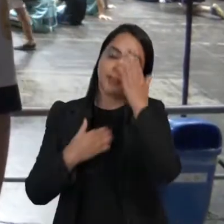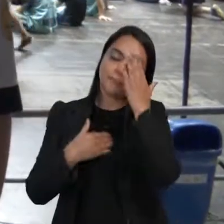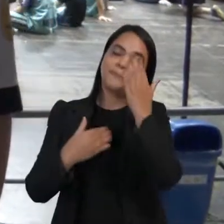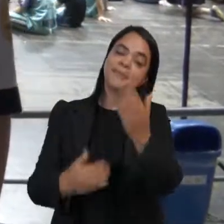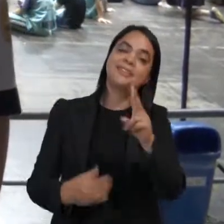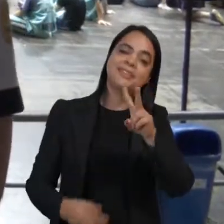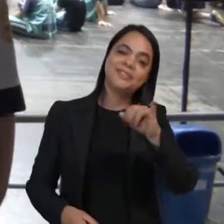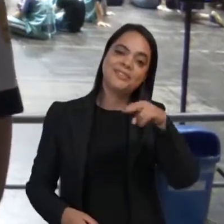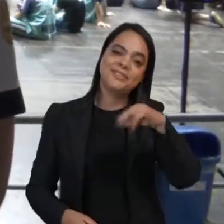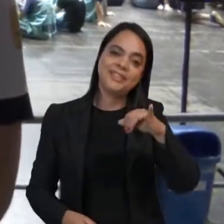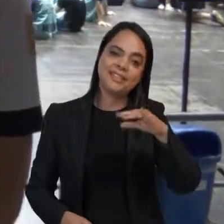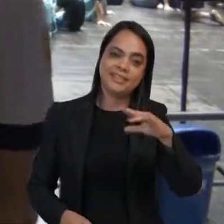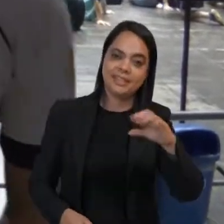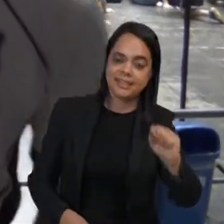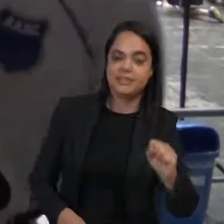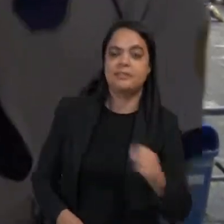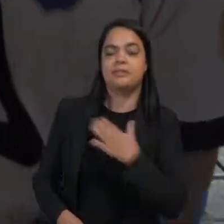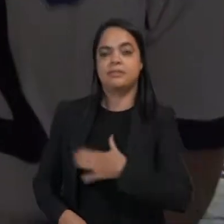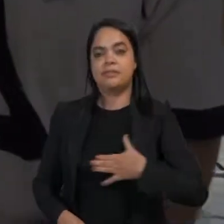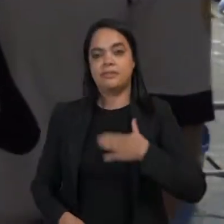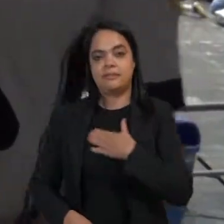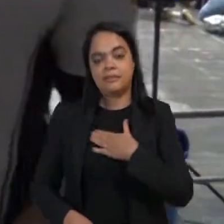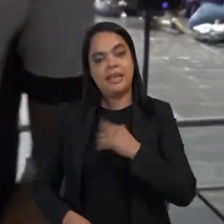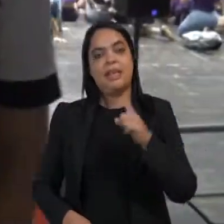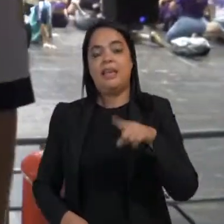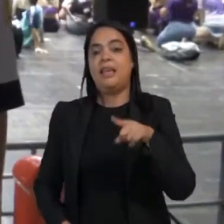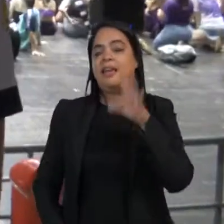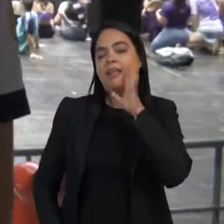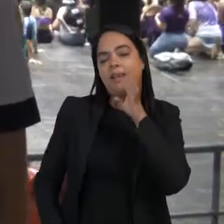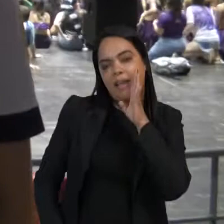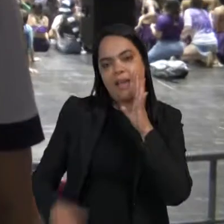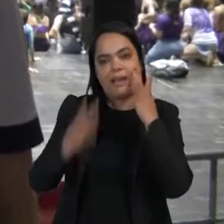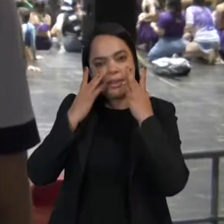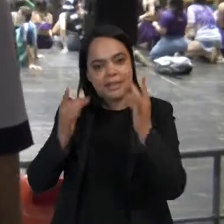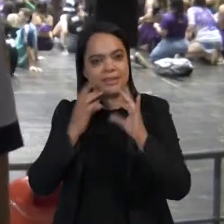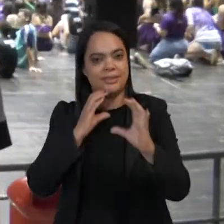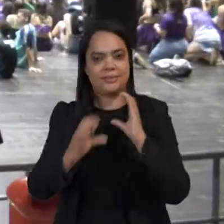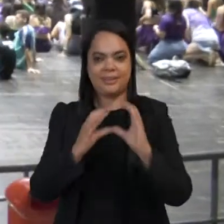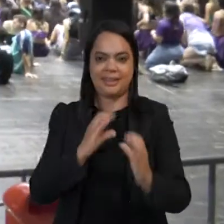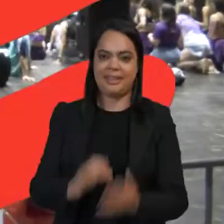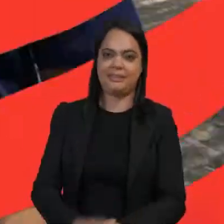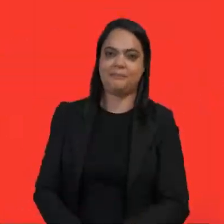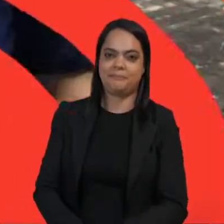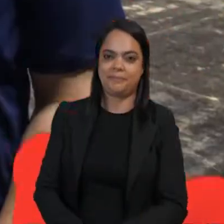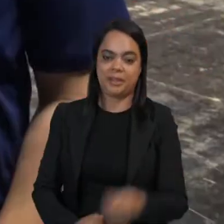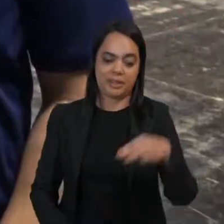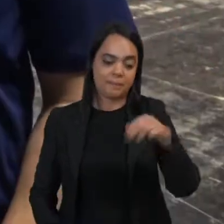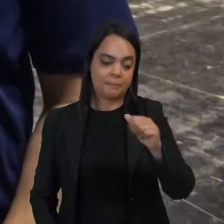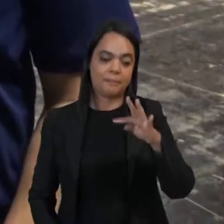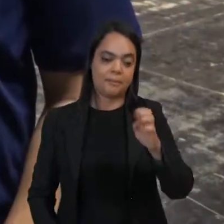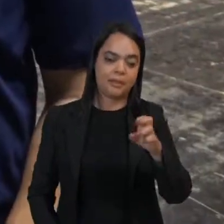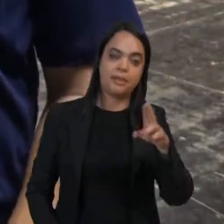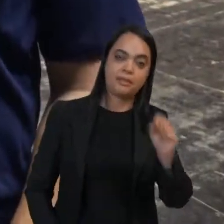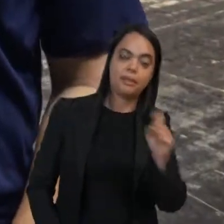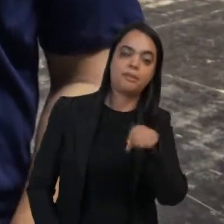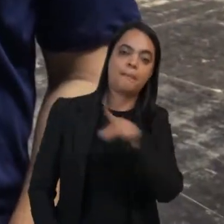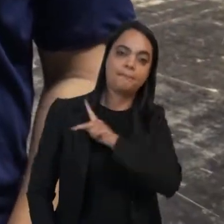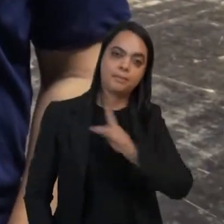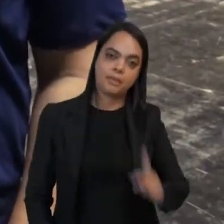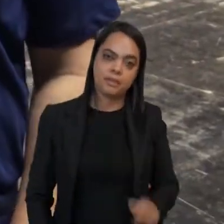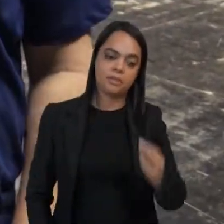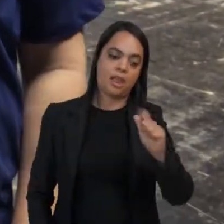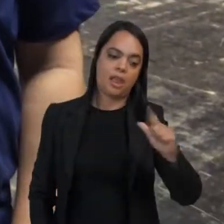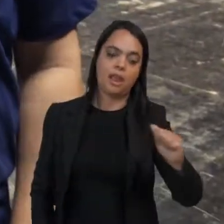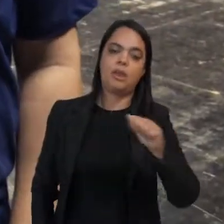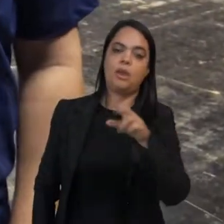Muito obrigado, Vinícius. Foi um prazer a entrevista. E é isso aí, galera. Se liga no Comunica. Com o Matheus Marques, presidente